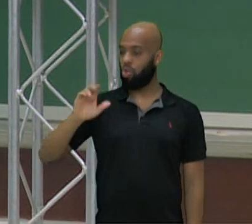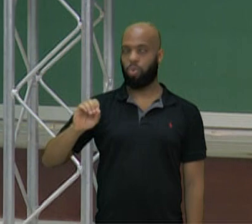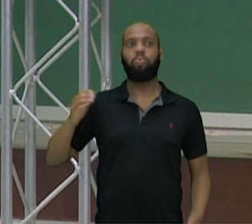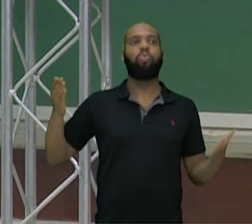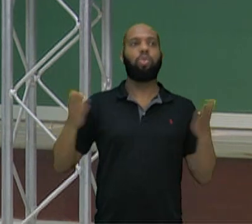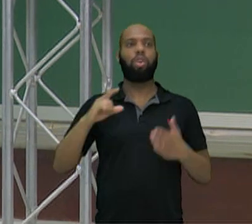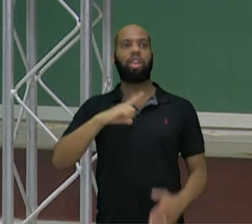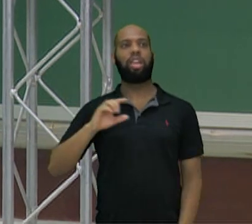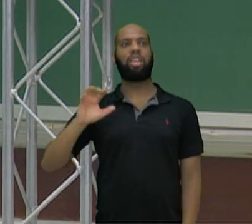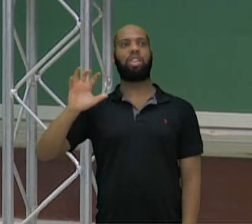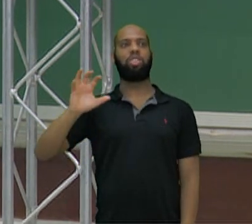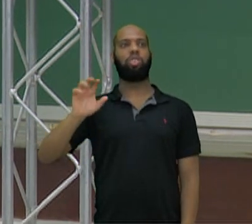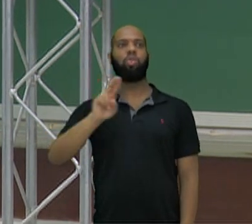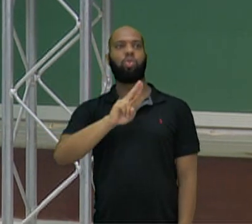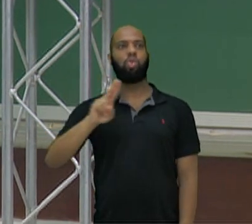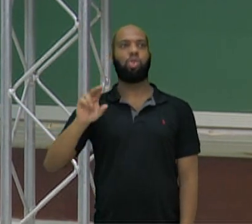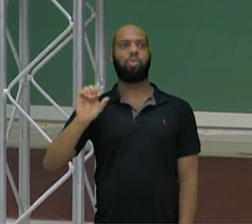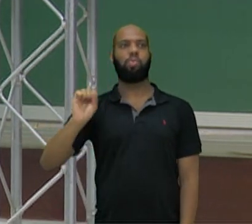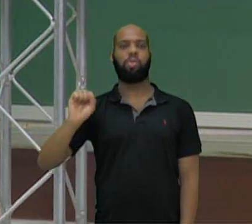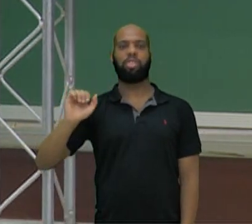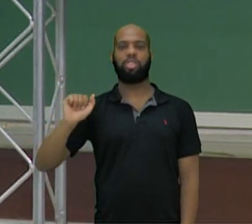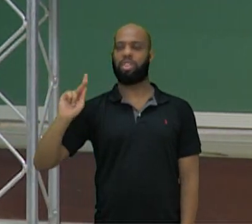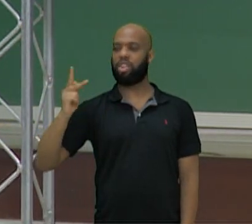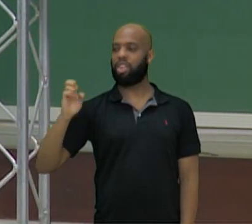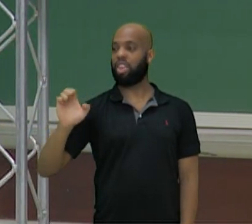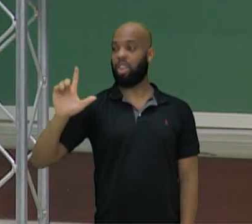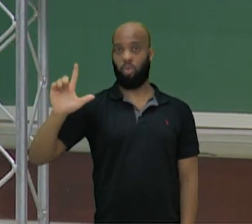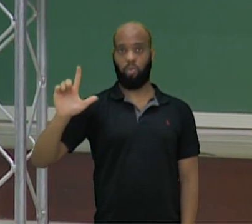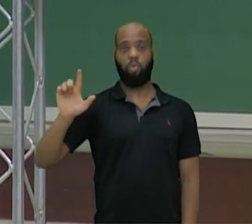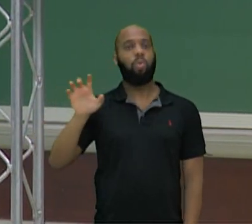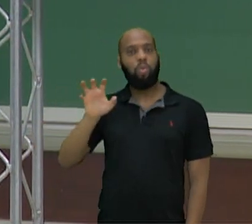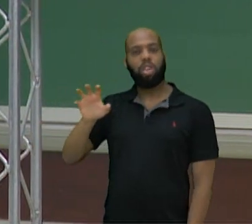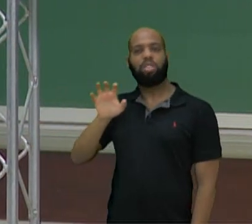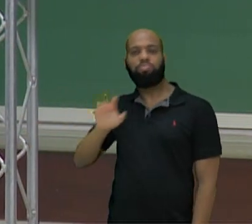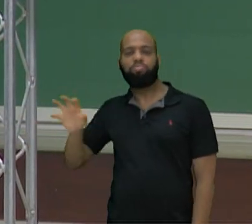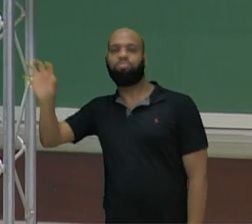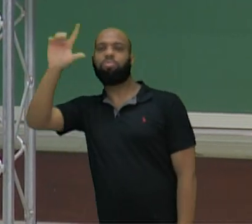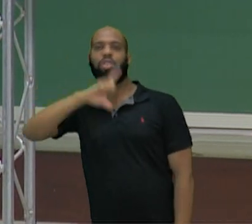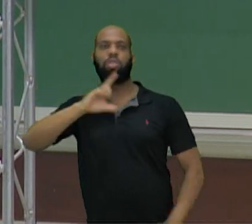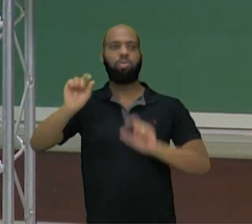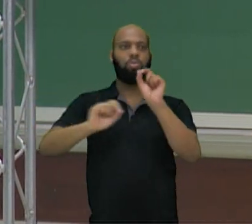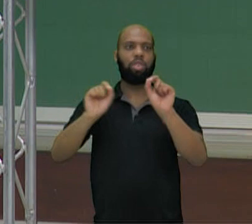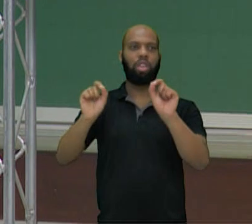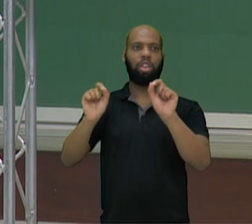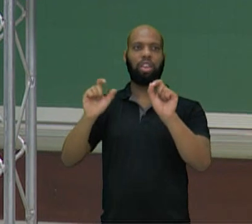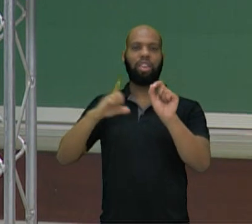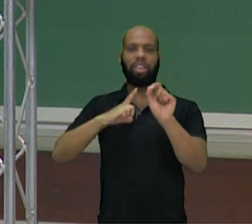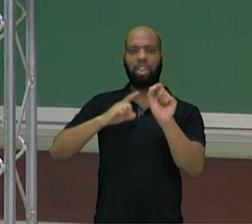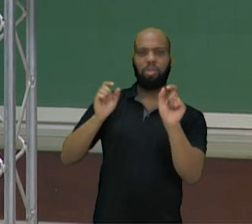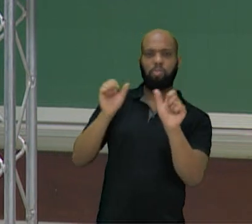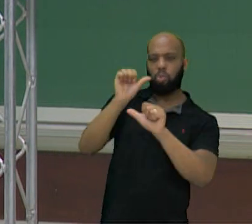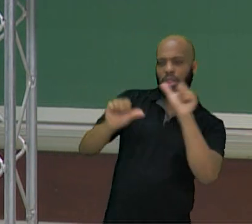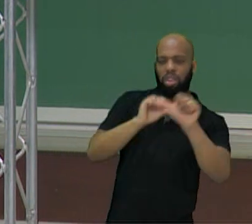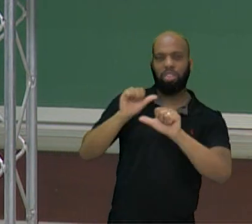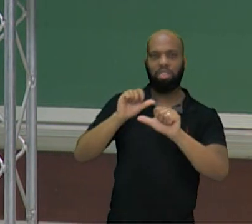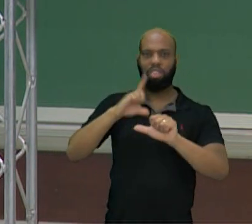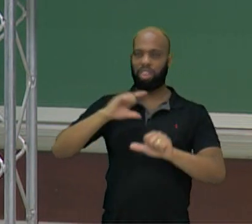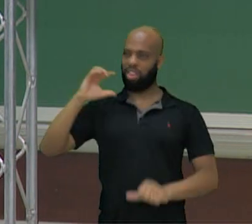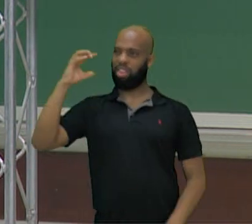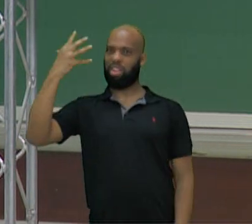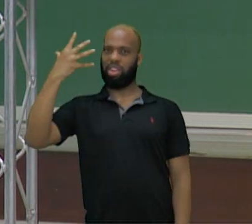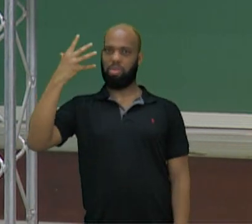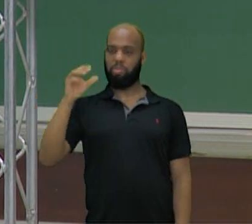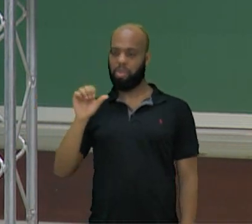Sahel. Região importantíssima. A região do Sahel, ele fica numa área de transição aí praticamente no clima